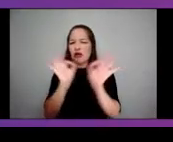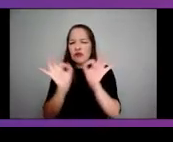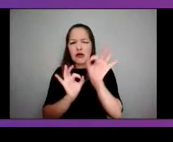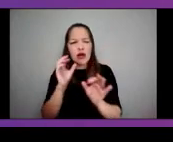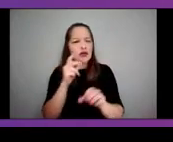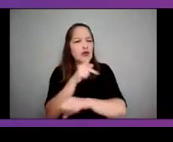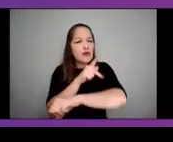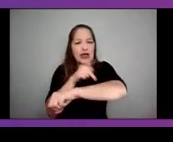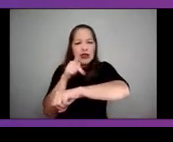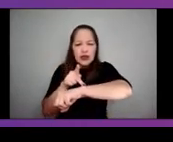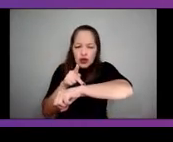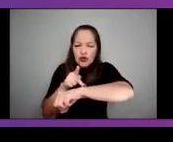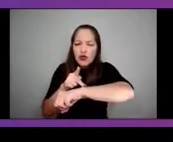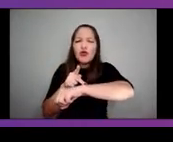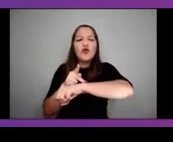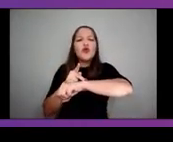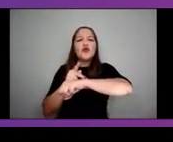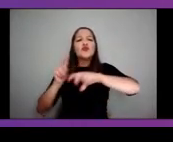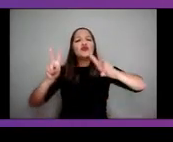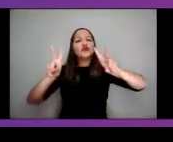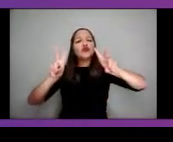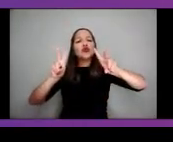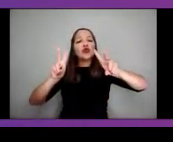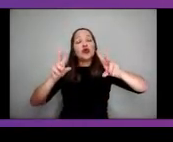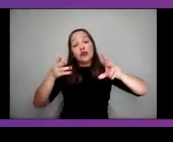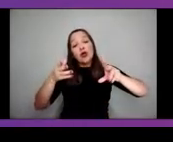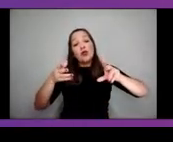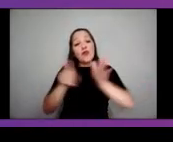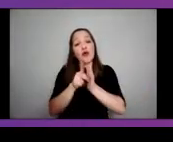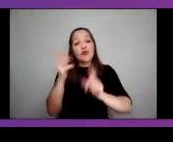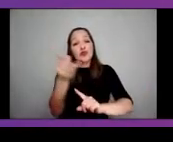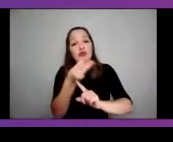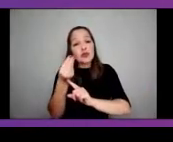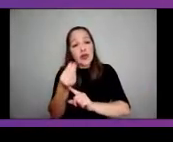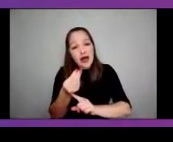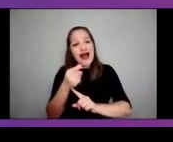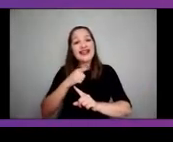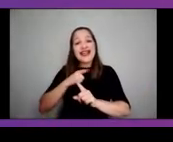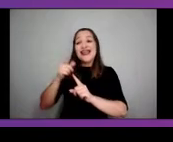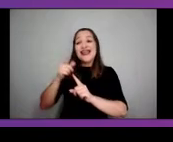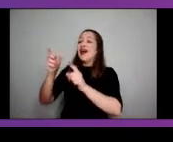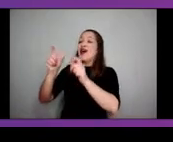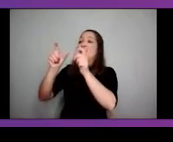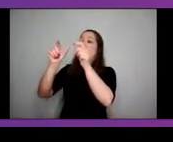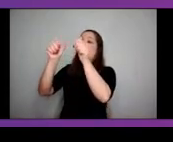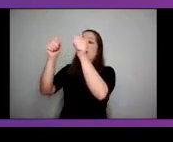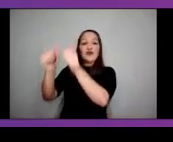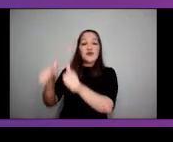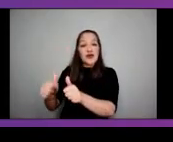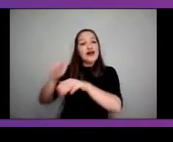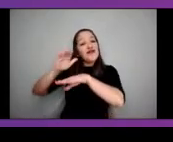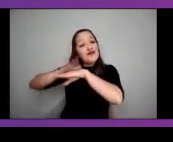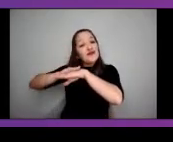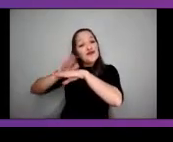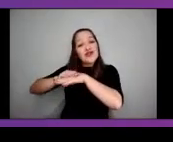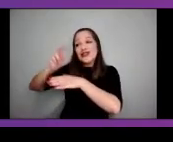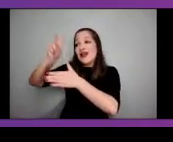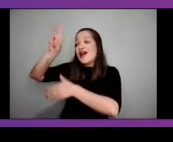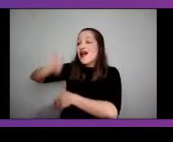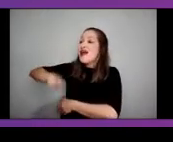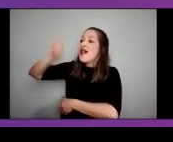jetos subtonar Nas artes né que lida com a questão da imagem desde produzir imagens de fazer leitura de e